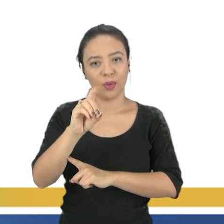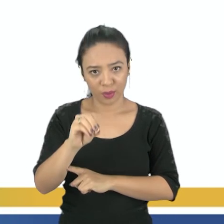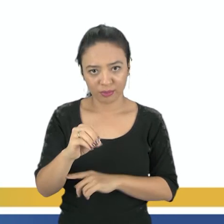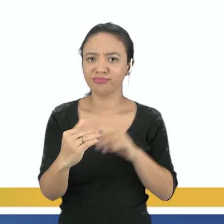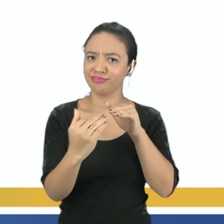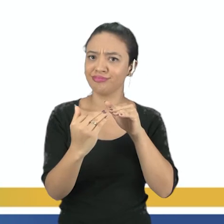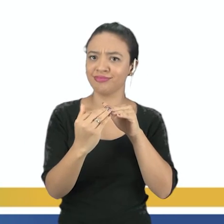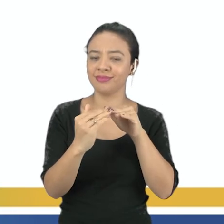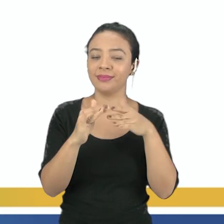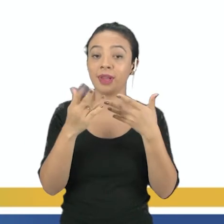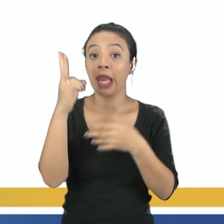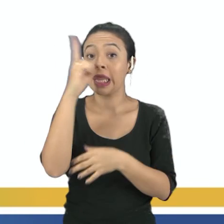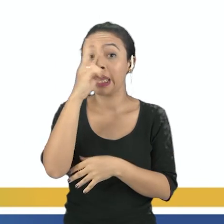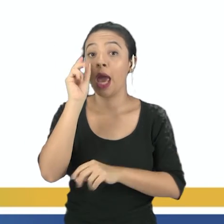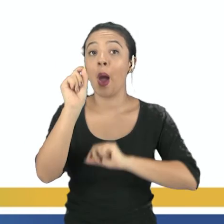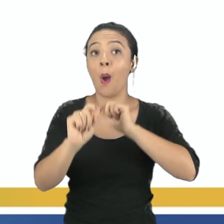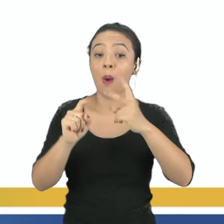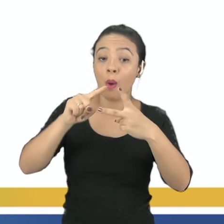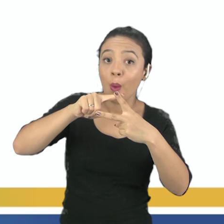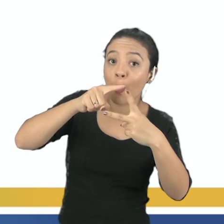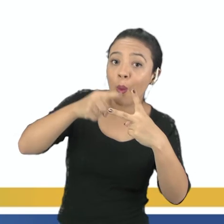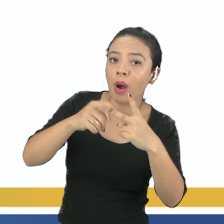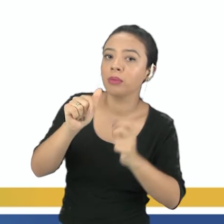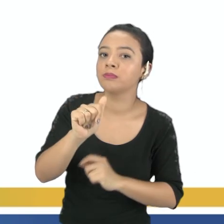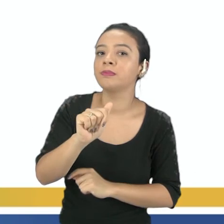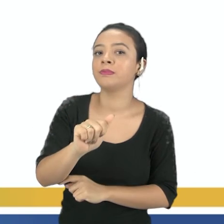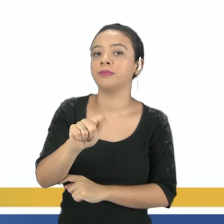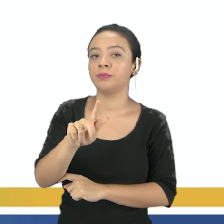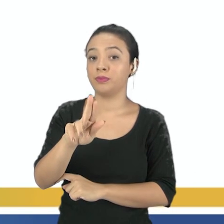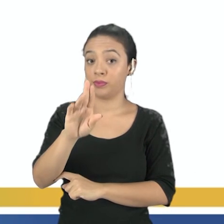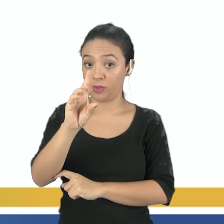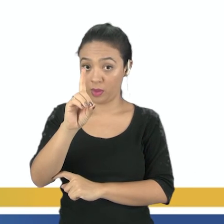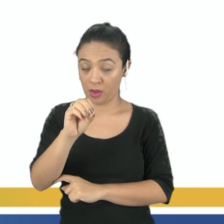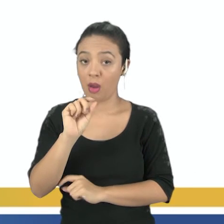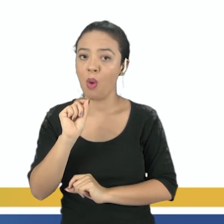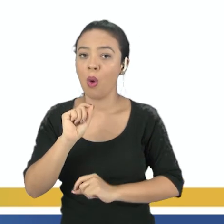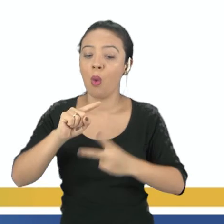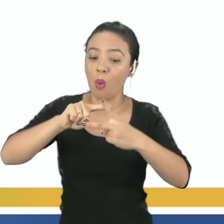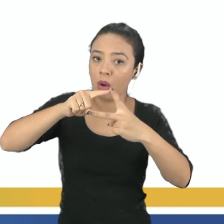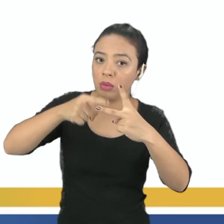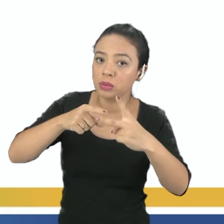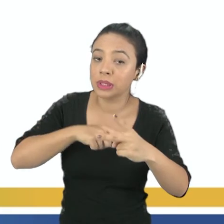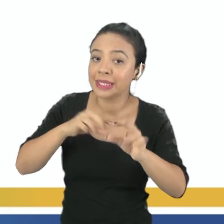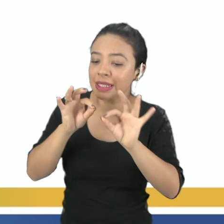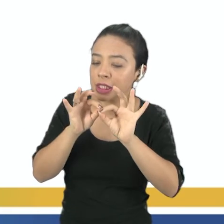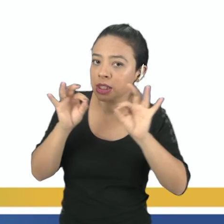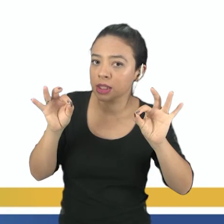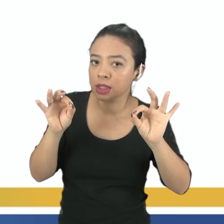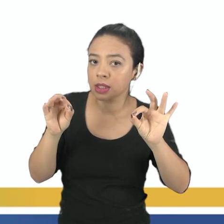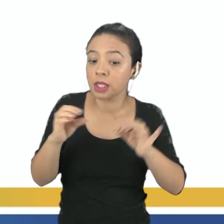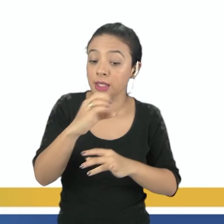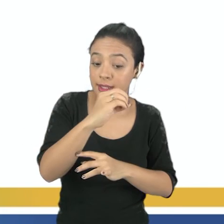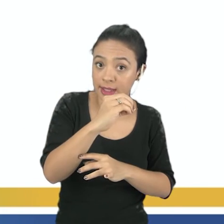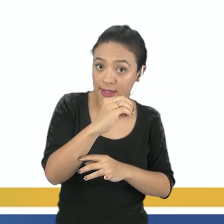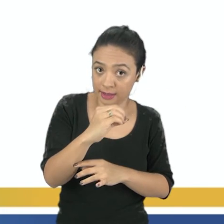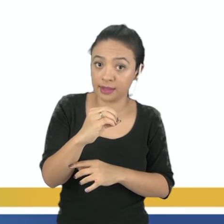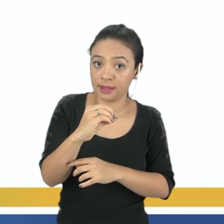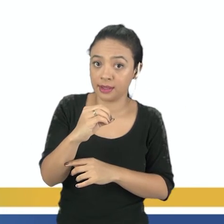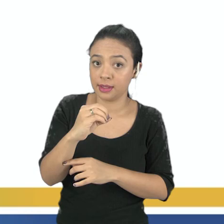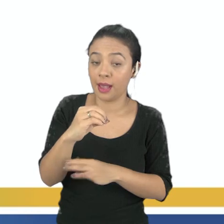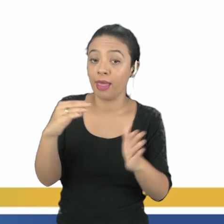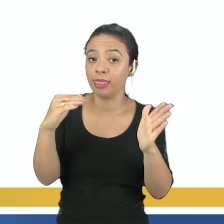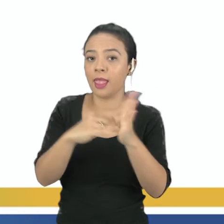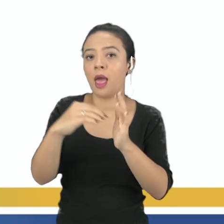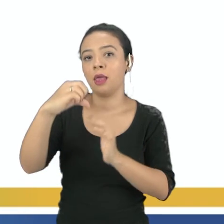concordam comigo Lembrando que o ângulo agudo gente é aquele ângulo que tem medida né entre 0 né